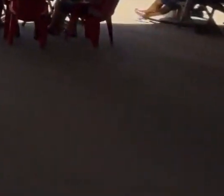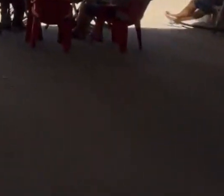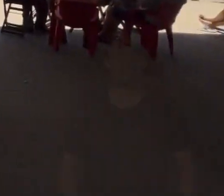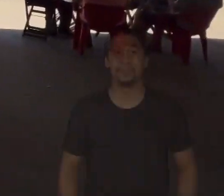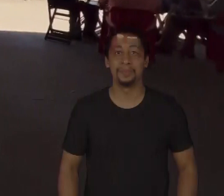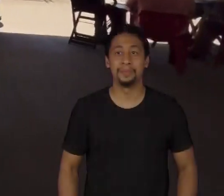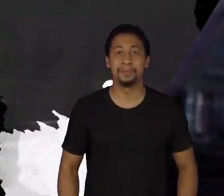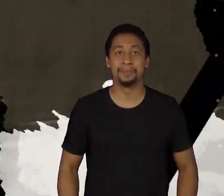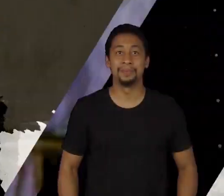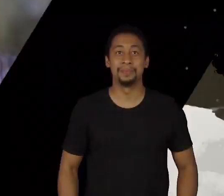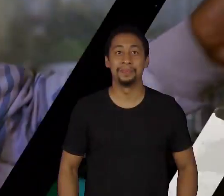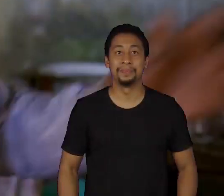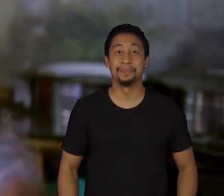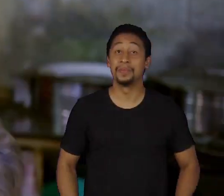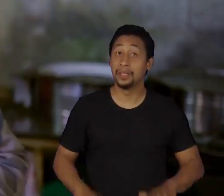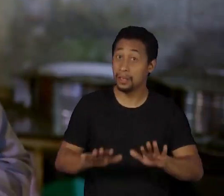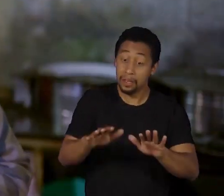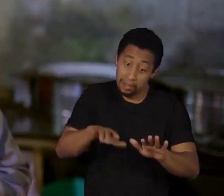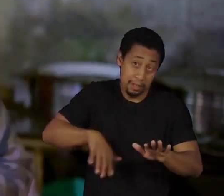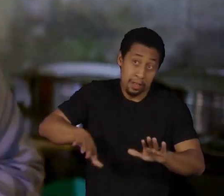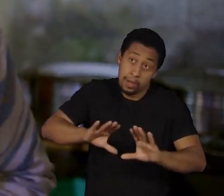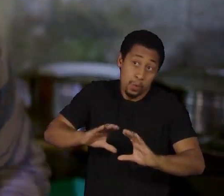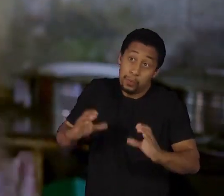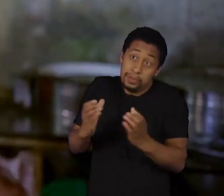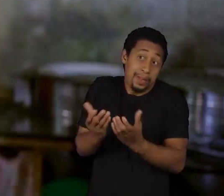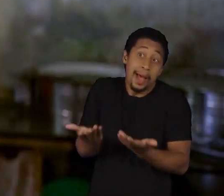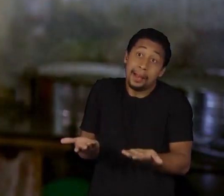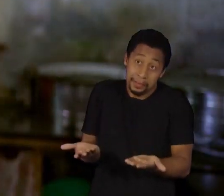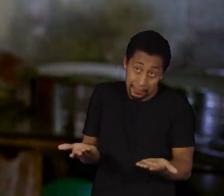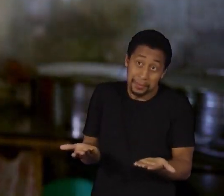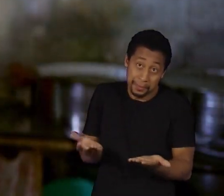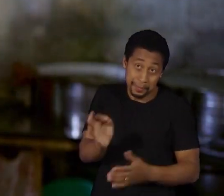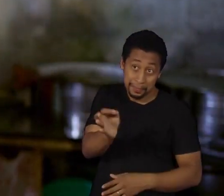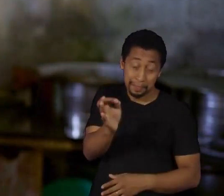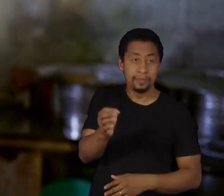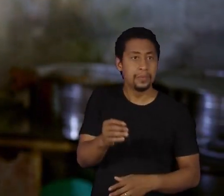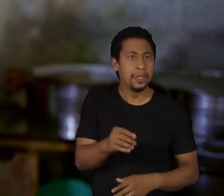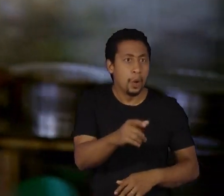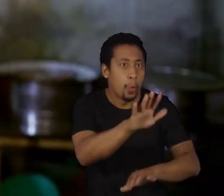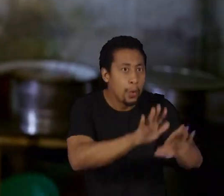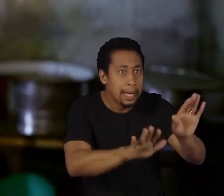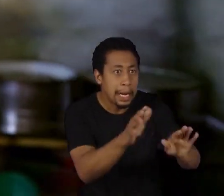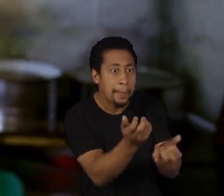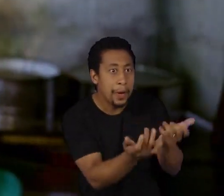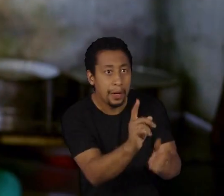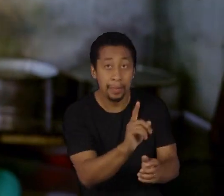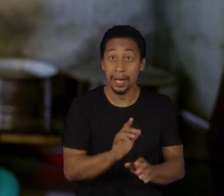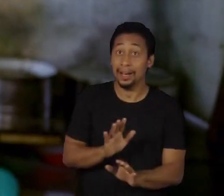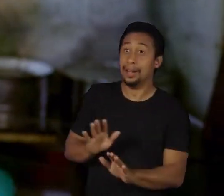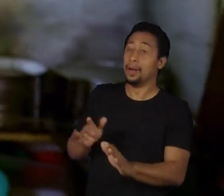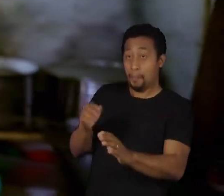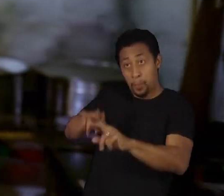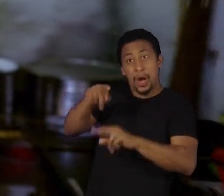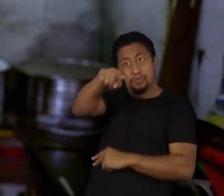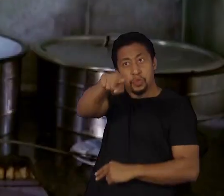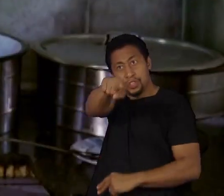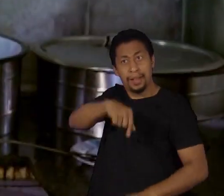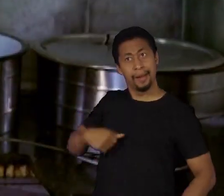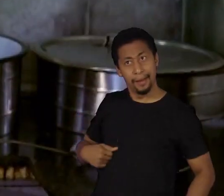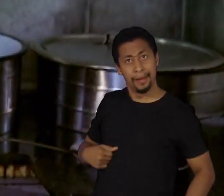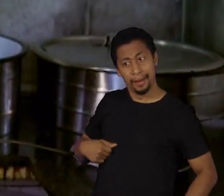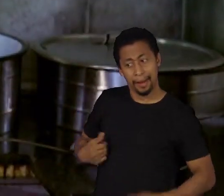É, a favela da comunidade, né? Vai queimar um negócio aí, tá? Vai queimar um negócio, mas de você. Aí, ó.